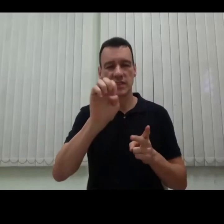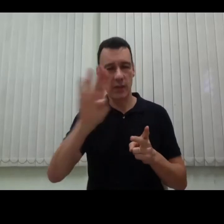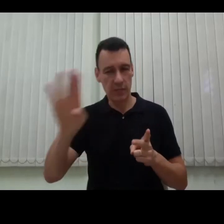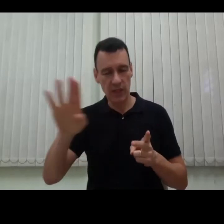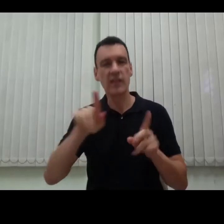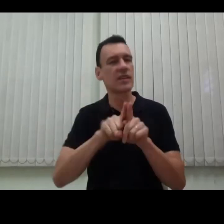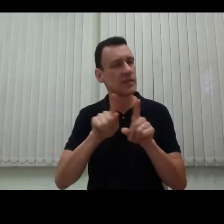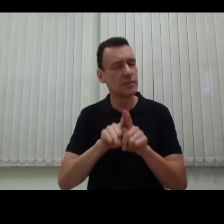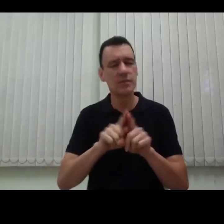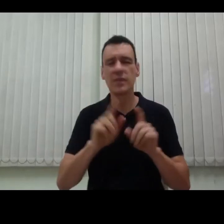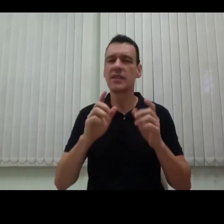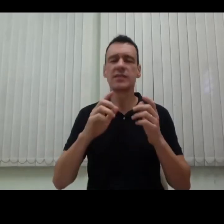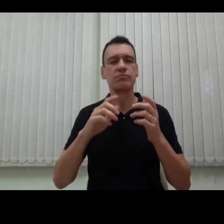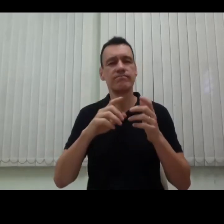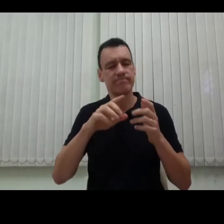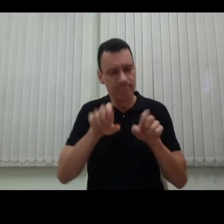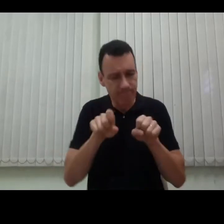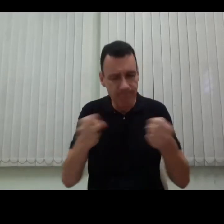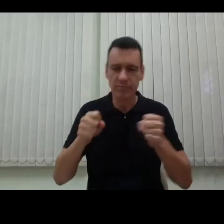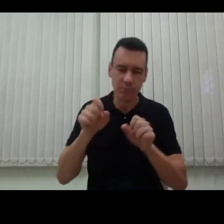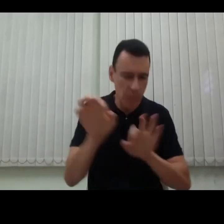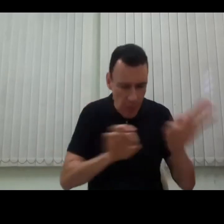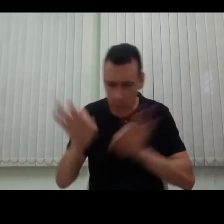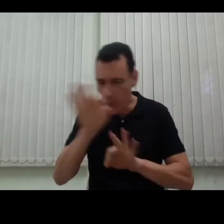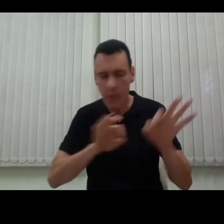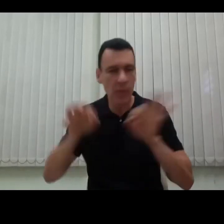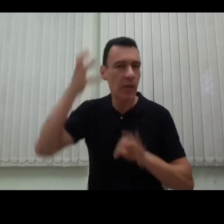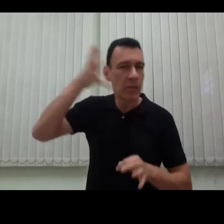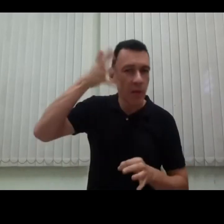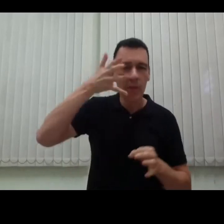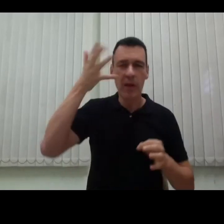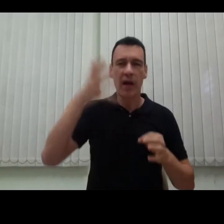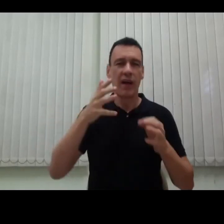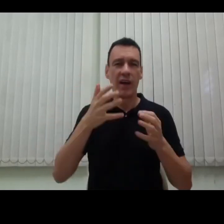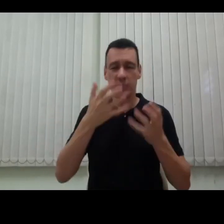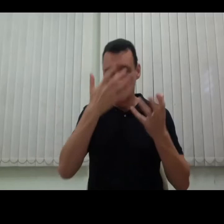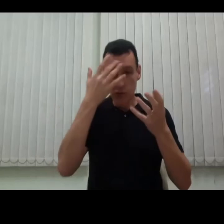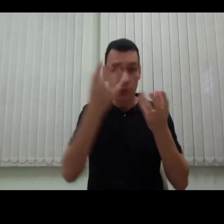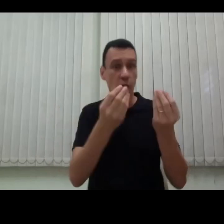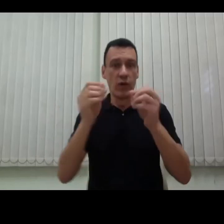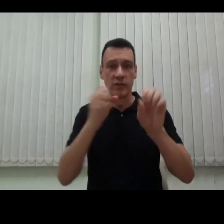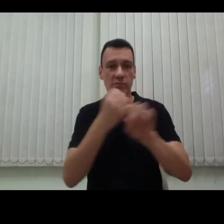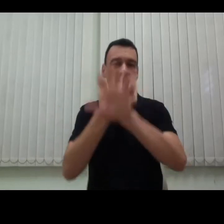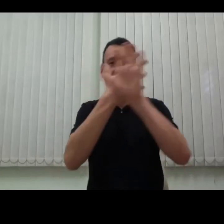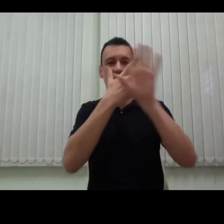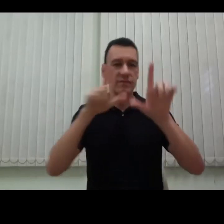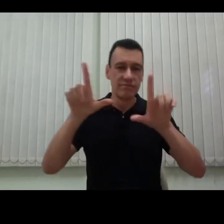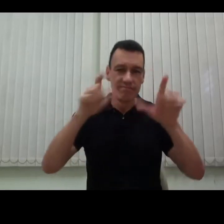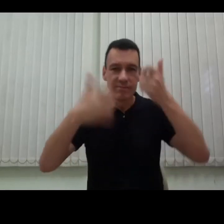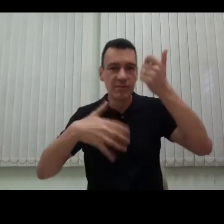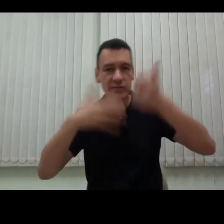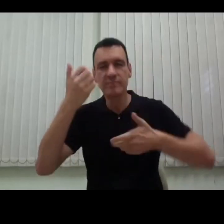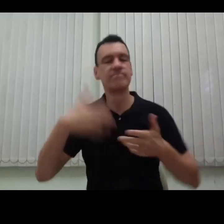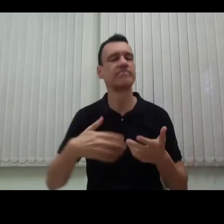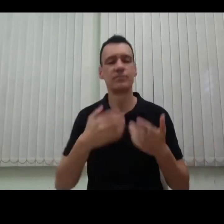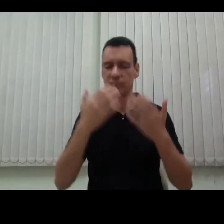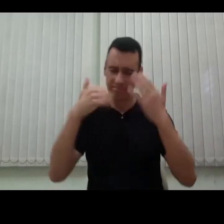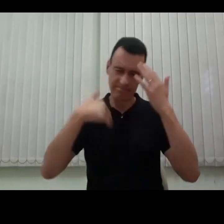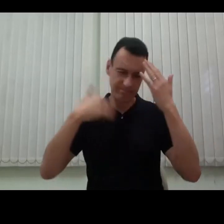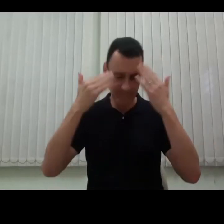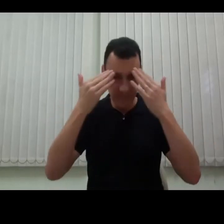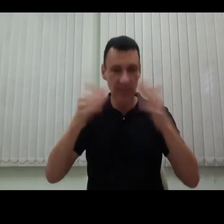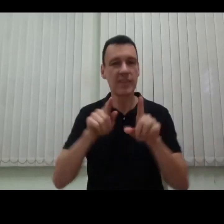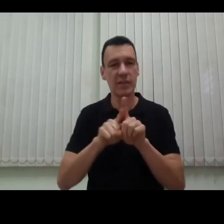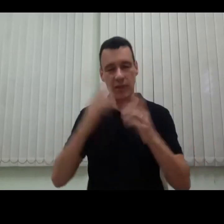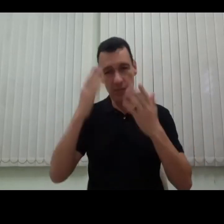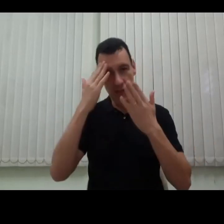se empenharam e tornaram possível esse encontro hoje, né? Um agradecimento também especial aqui ao